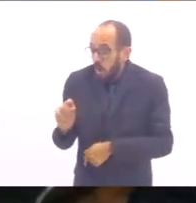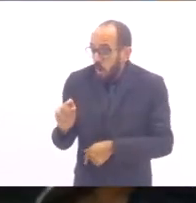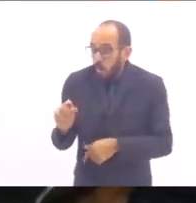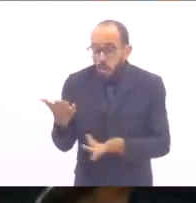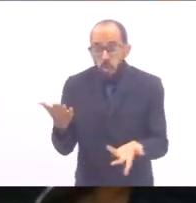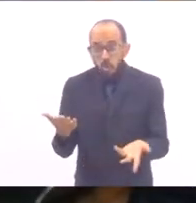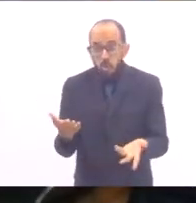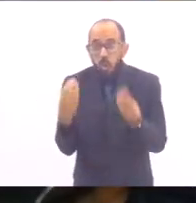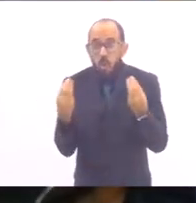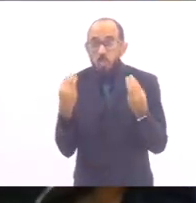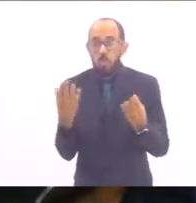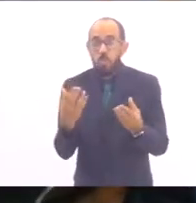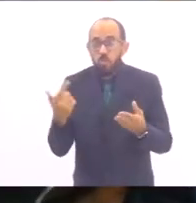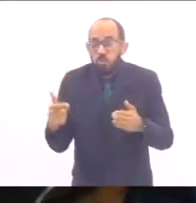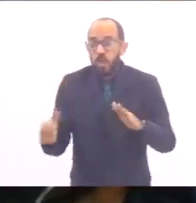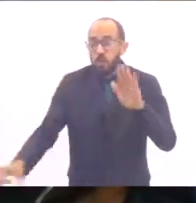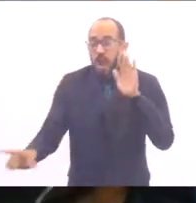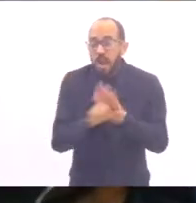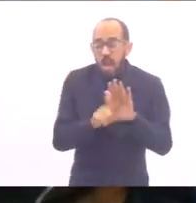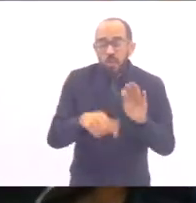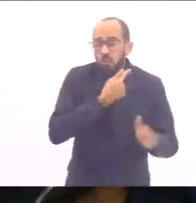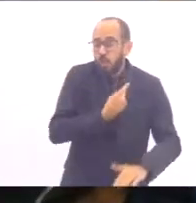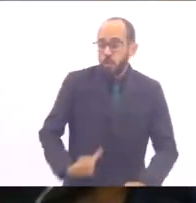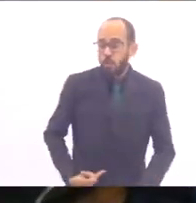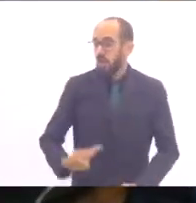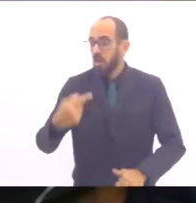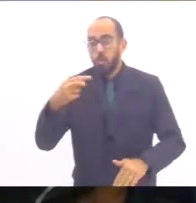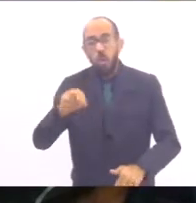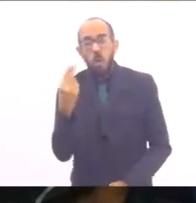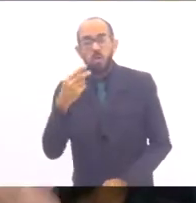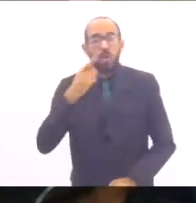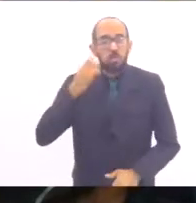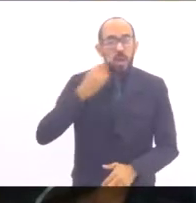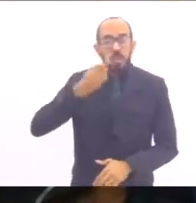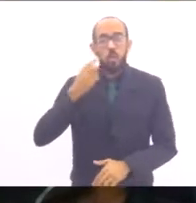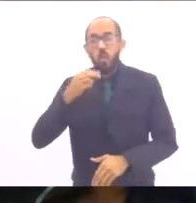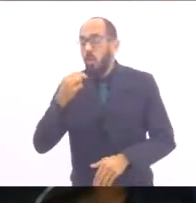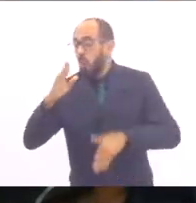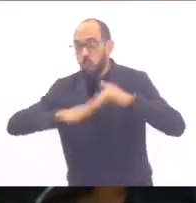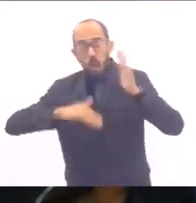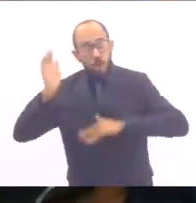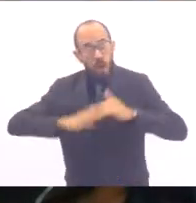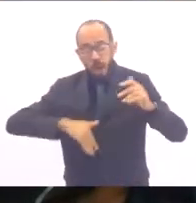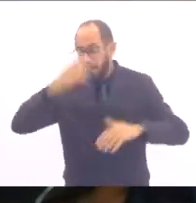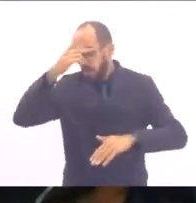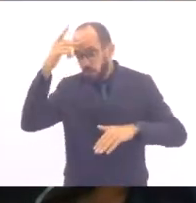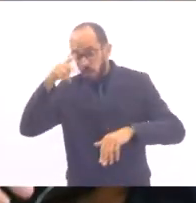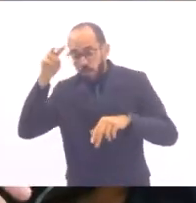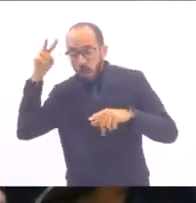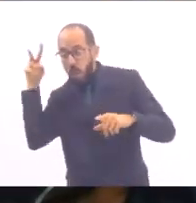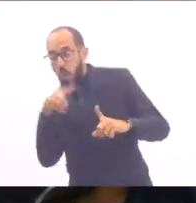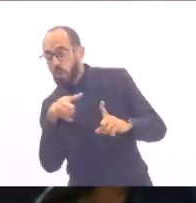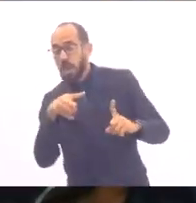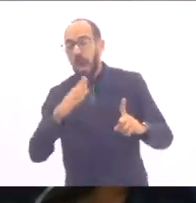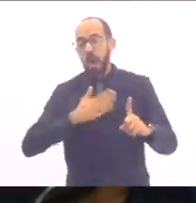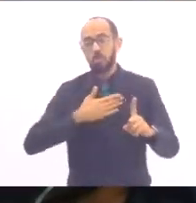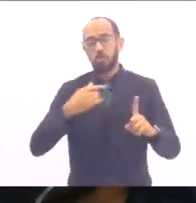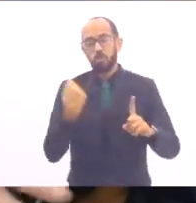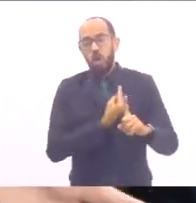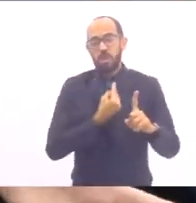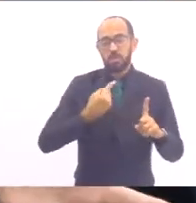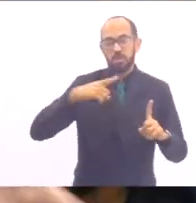ter uma lei, um governador, um deputado, um sei o que na vida, que não olha para nós. Isso é